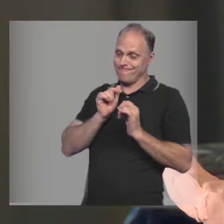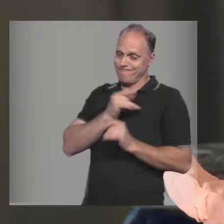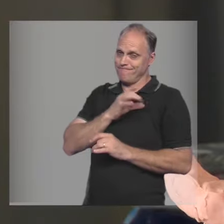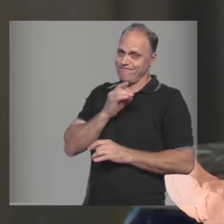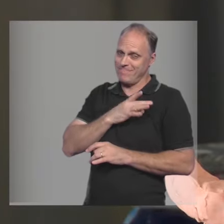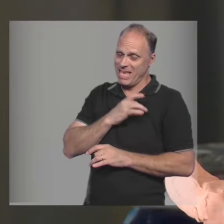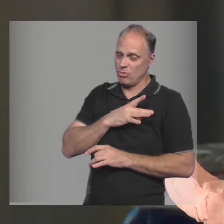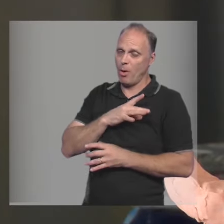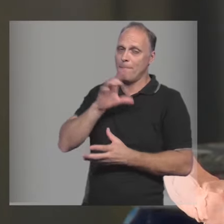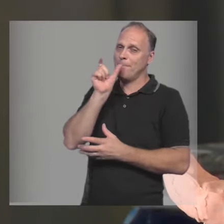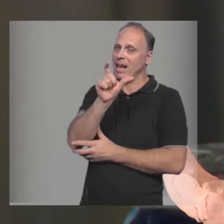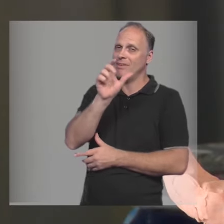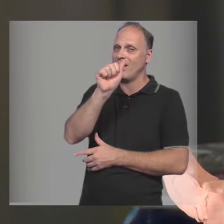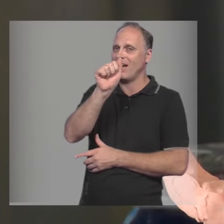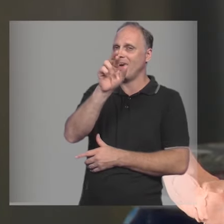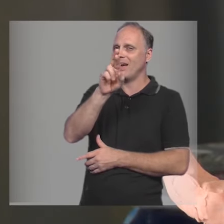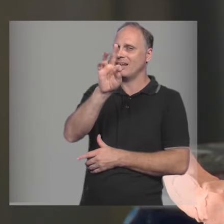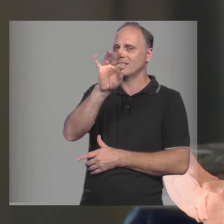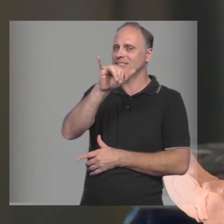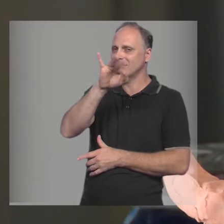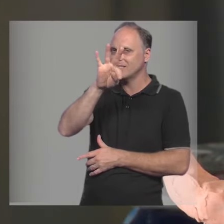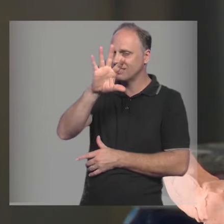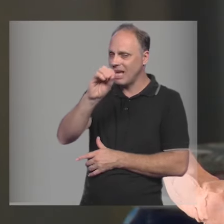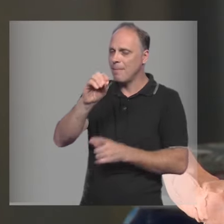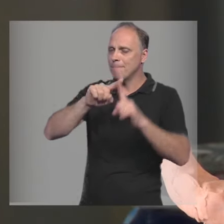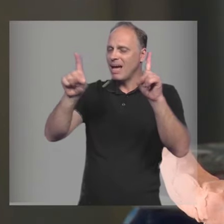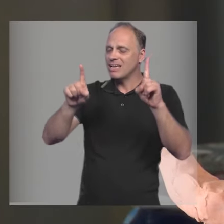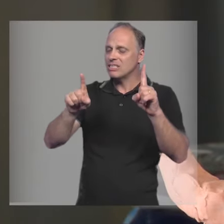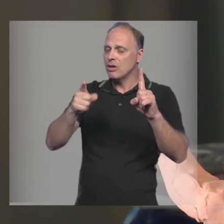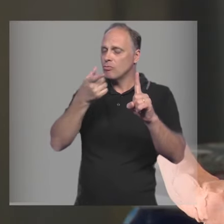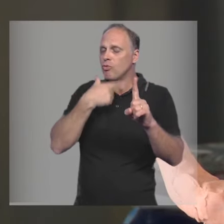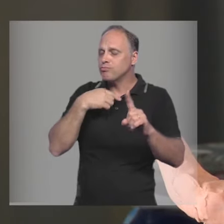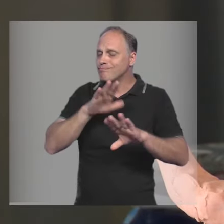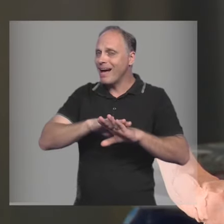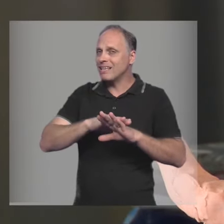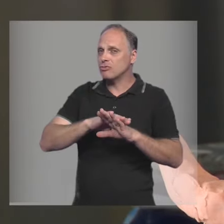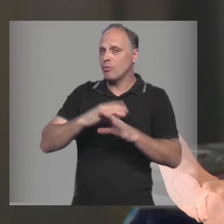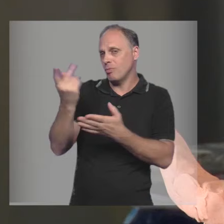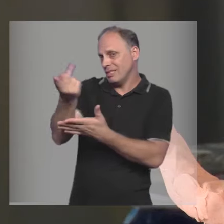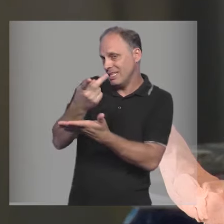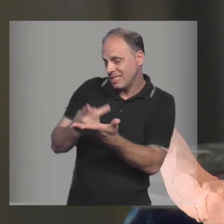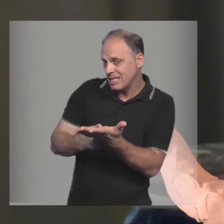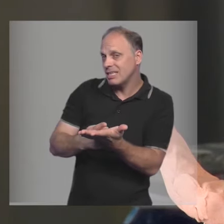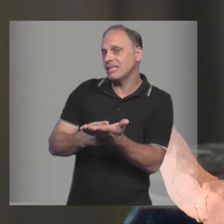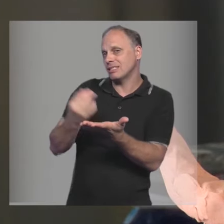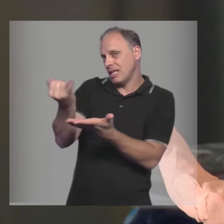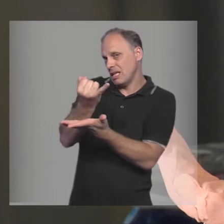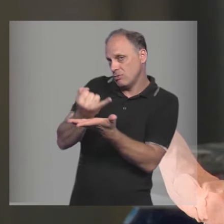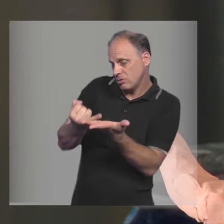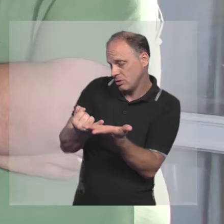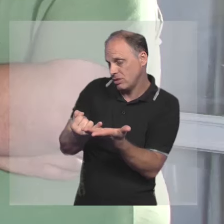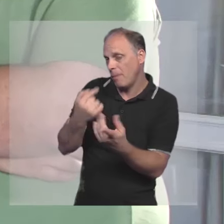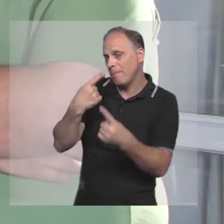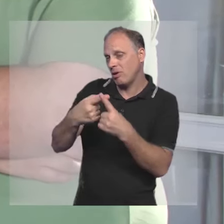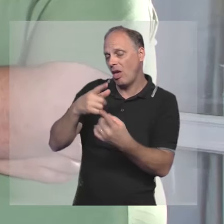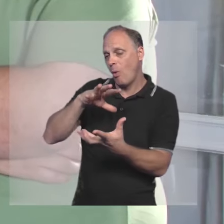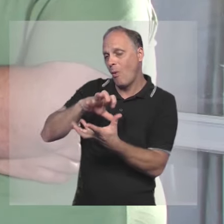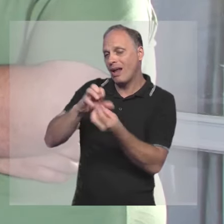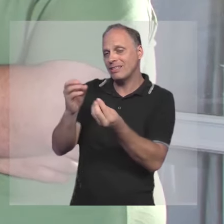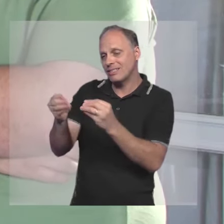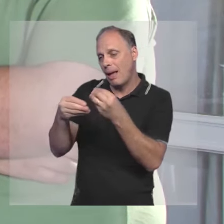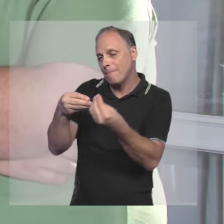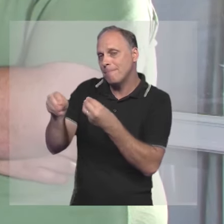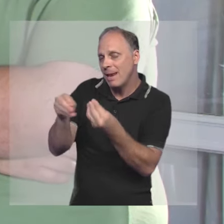me definir como desenhista, como pintor, como ilustrador, justamente porque essa palavra, essa expressão artista ou artista plástico